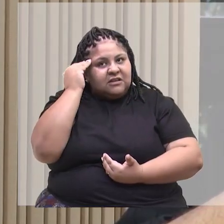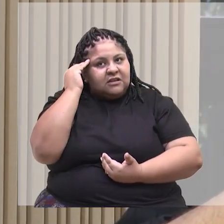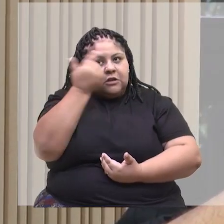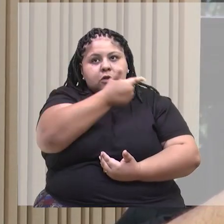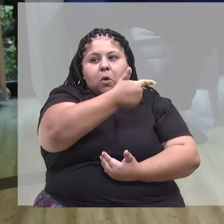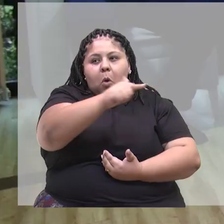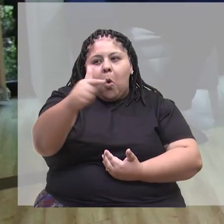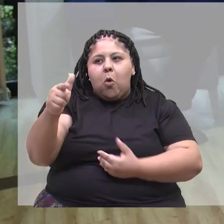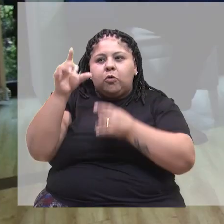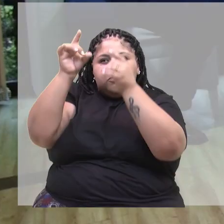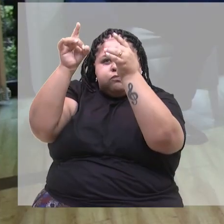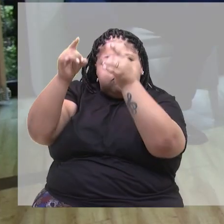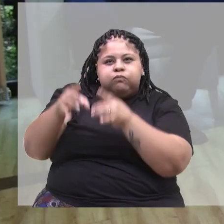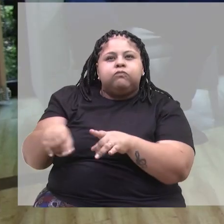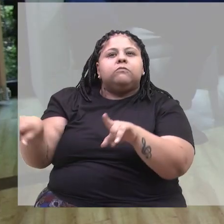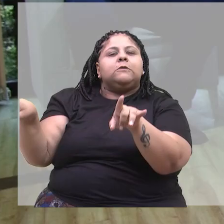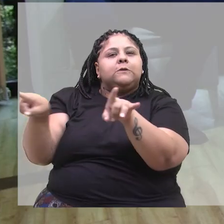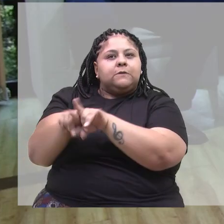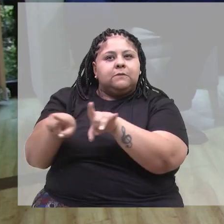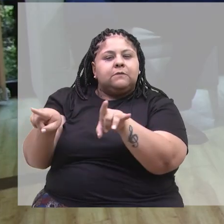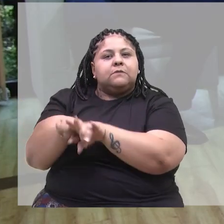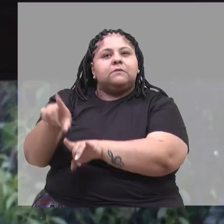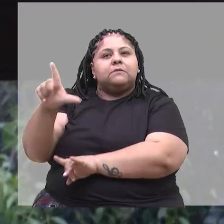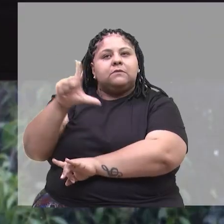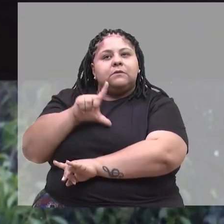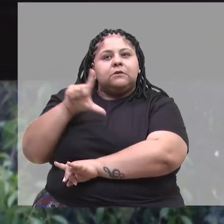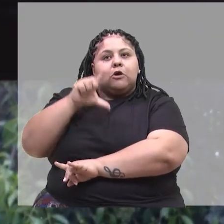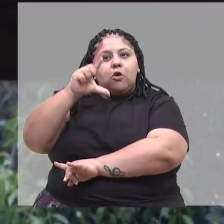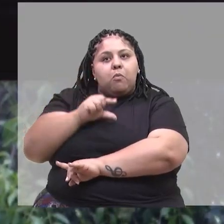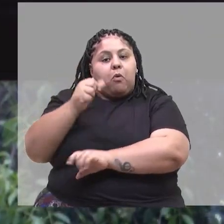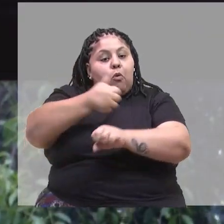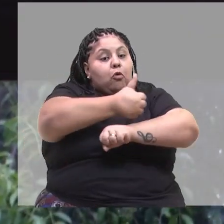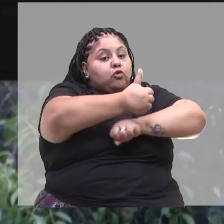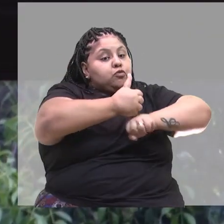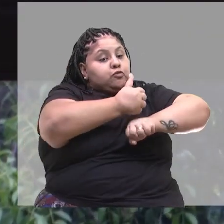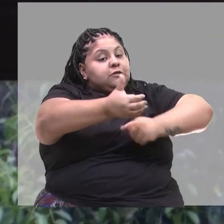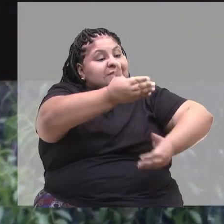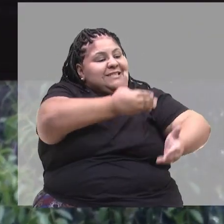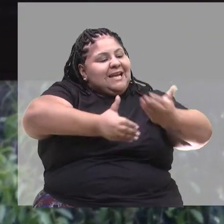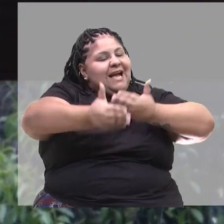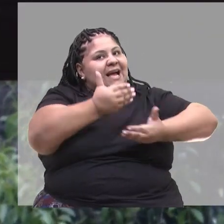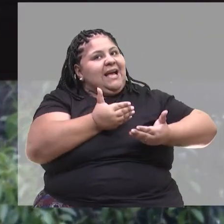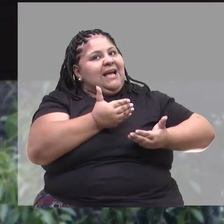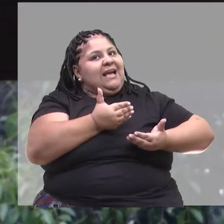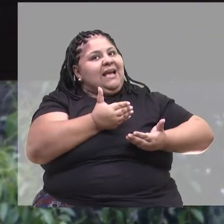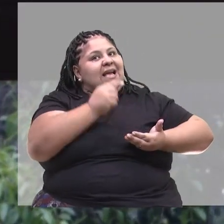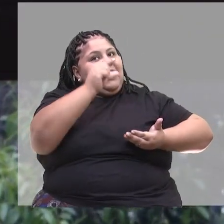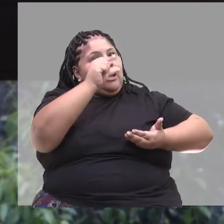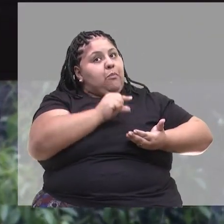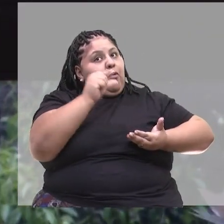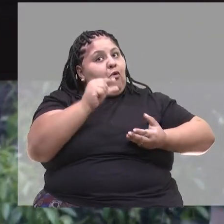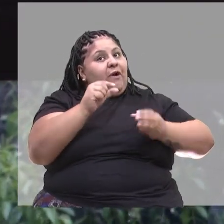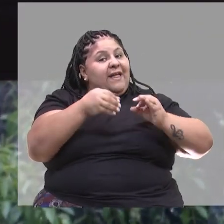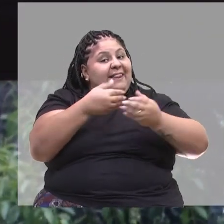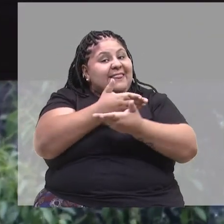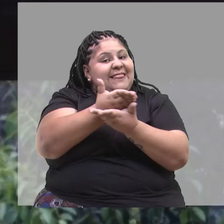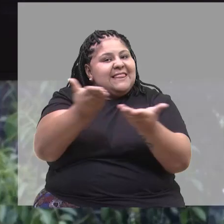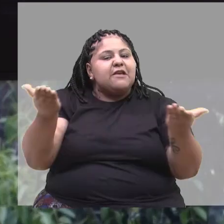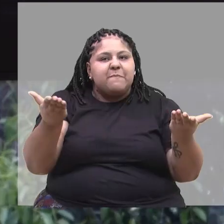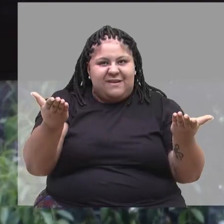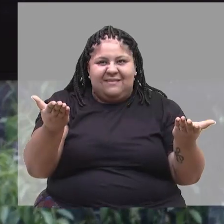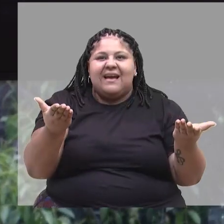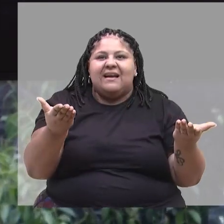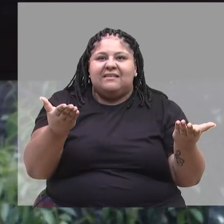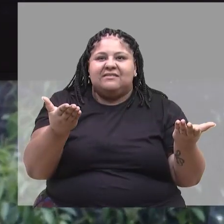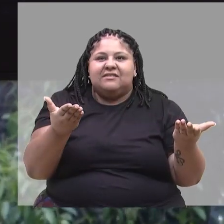que outras especialidades também têm poucos profissionais atendendo e pouca disponibilidade também